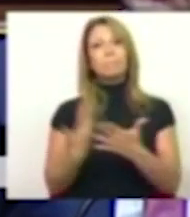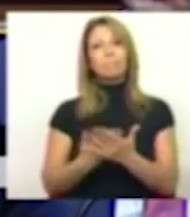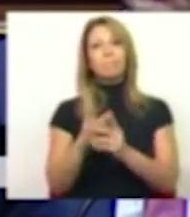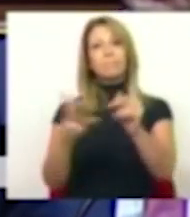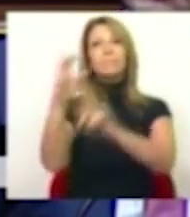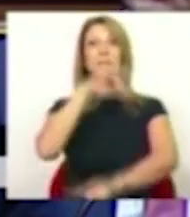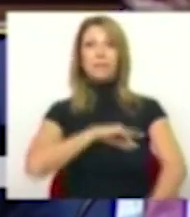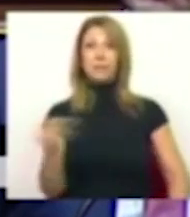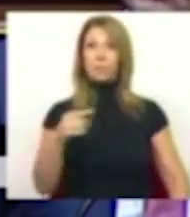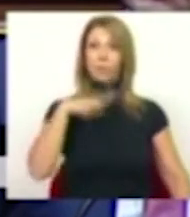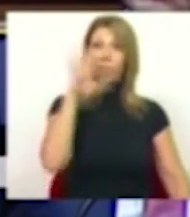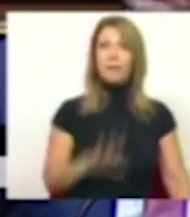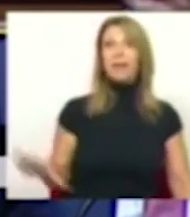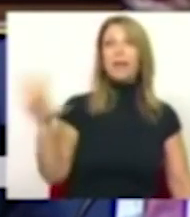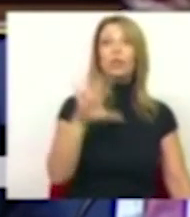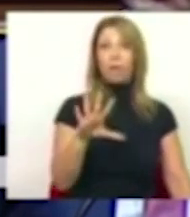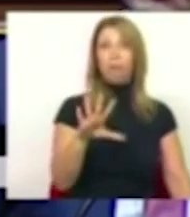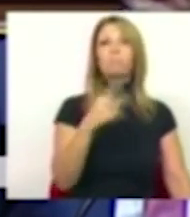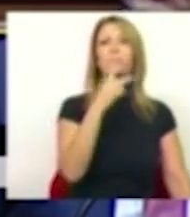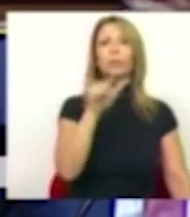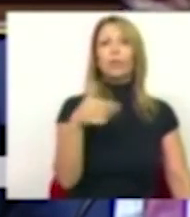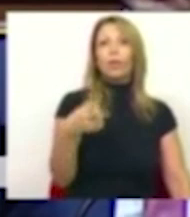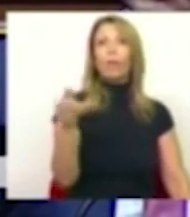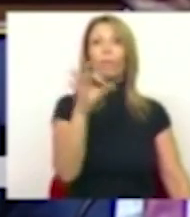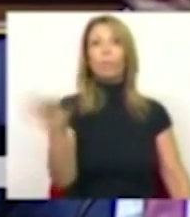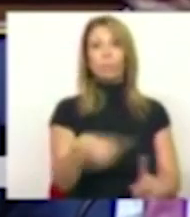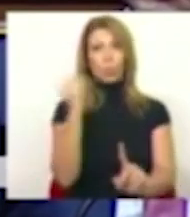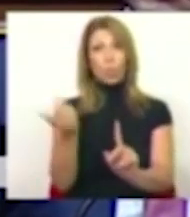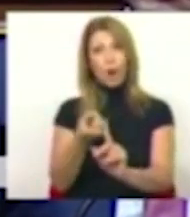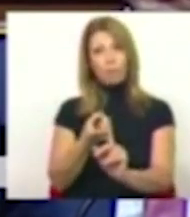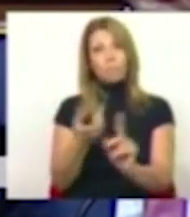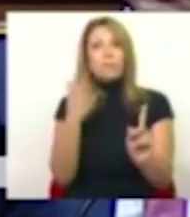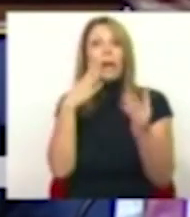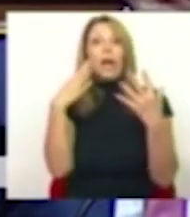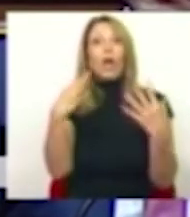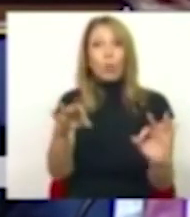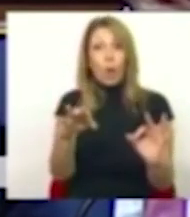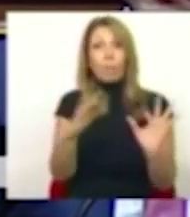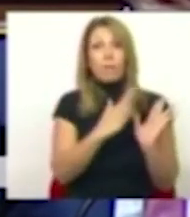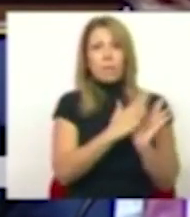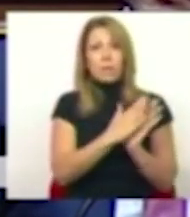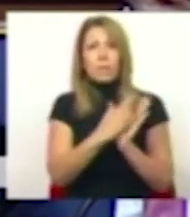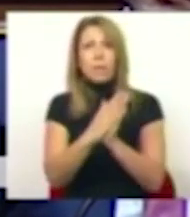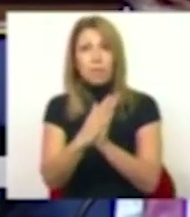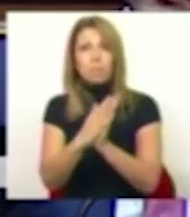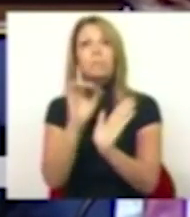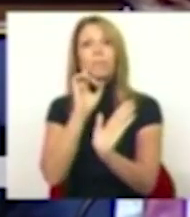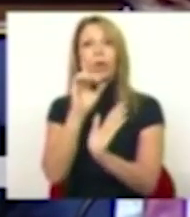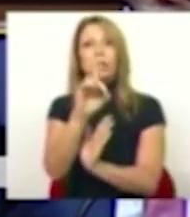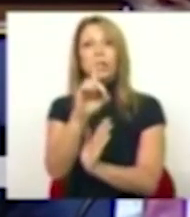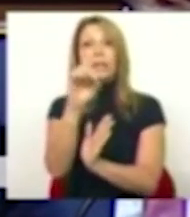mínimo nacional de 2,9% ao ano, e atingiria, naturalmente, os tais 673